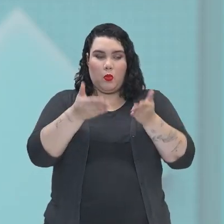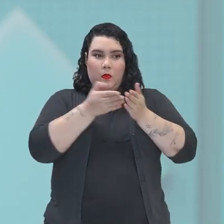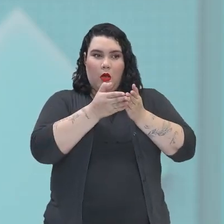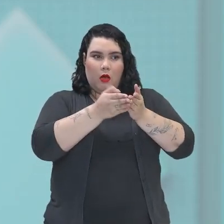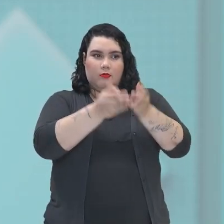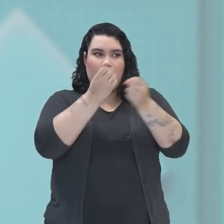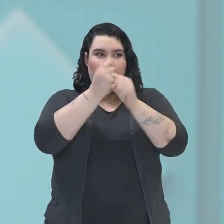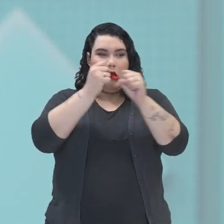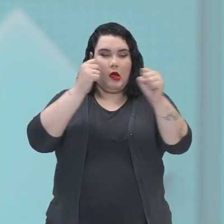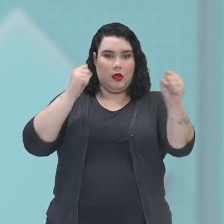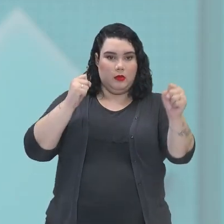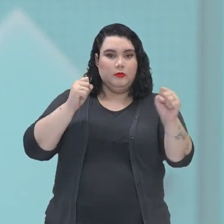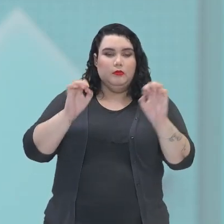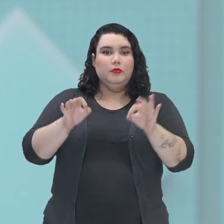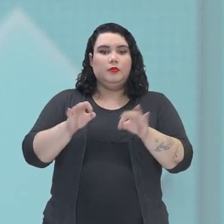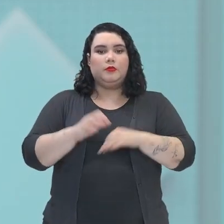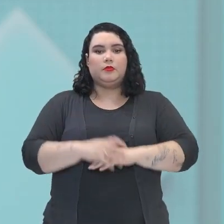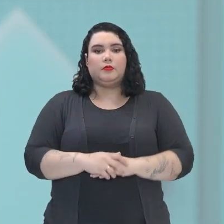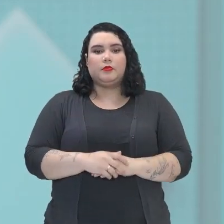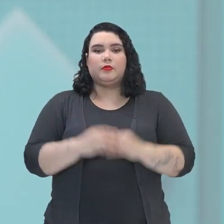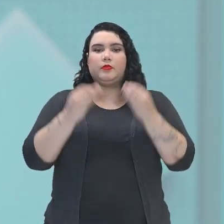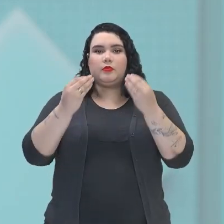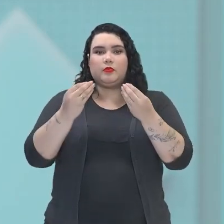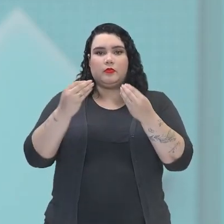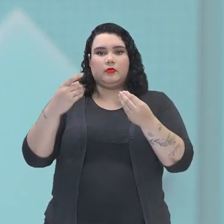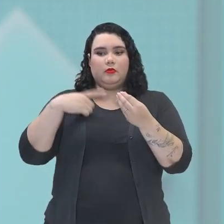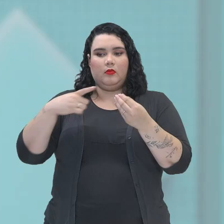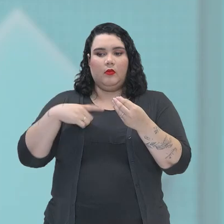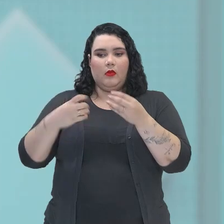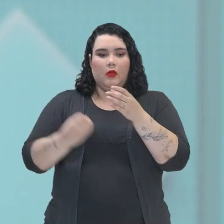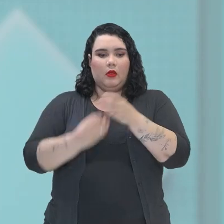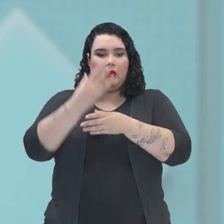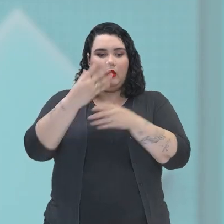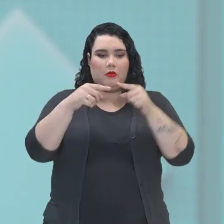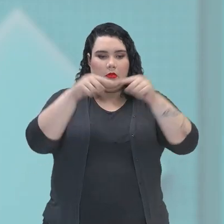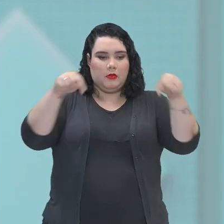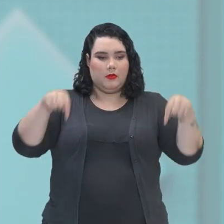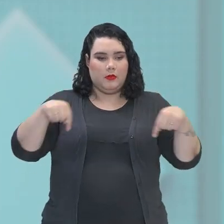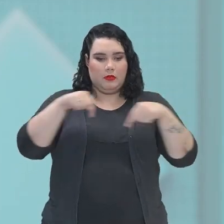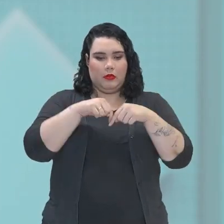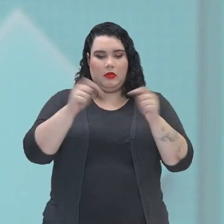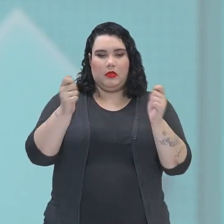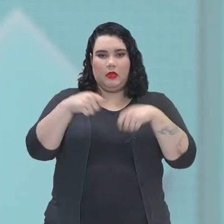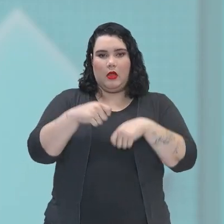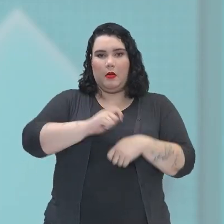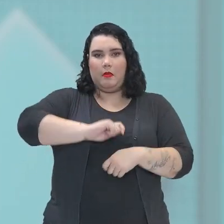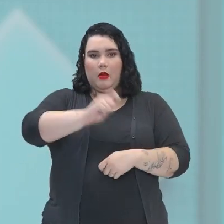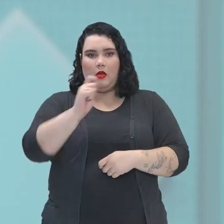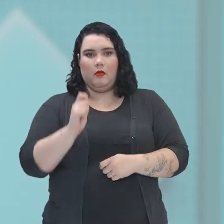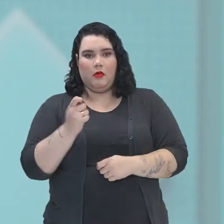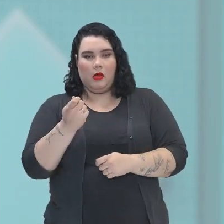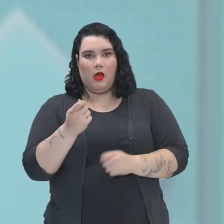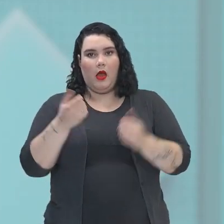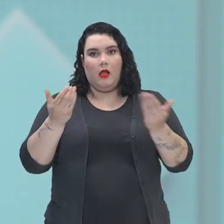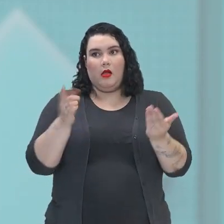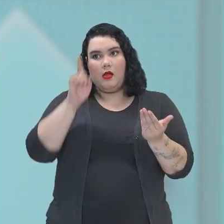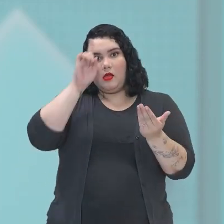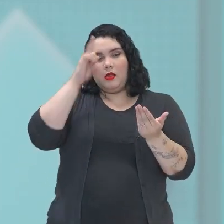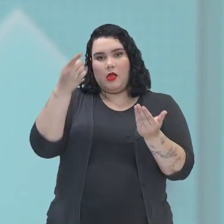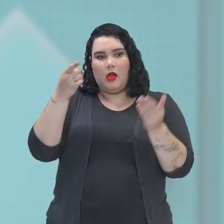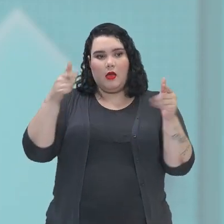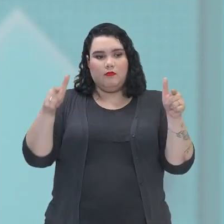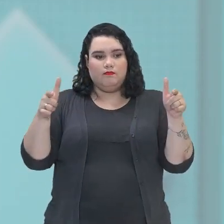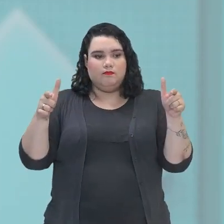Então, como que colocaria uma quadra de tênis enorme daquela dentro de um navio? Aí eles pensaram, então, em diminuir aquele